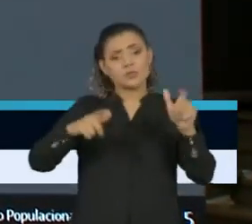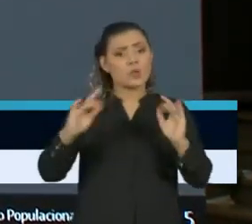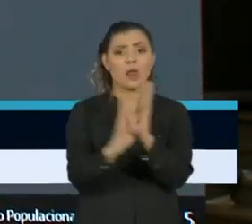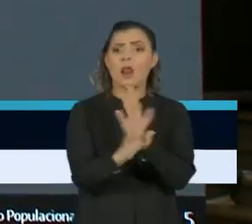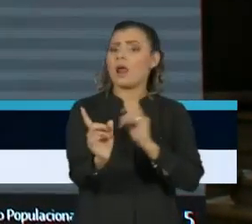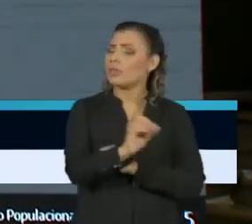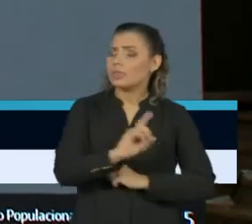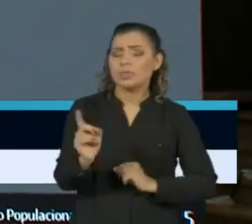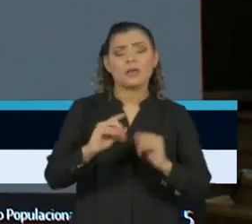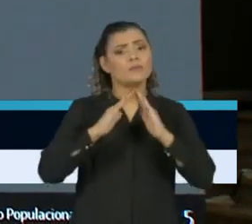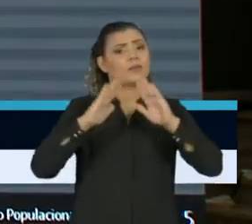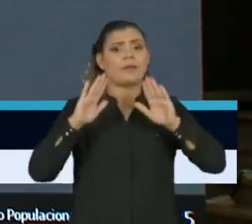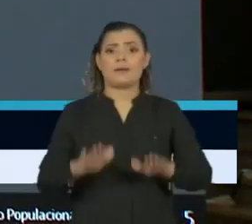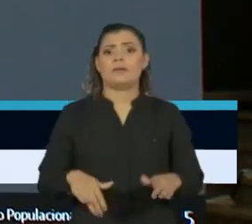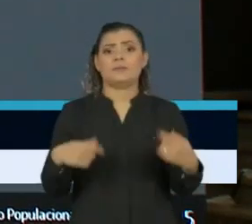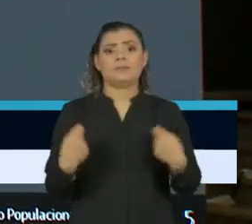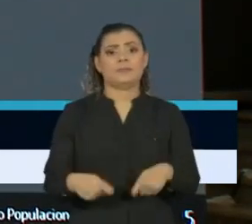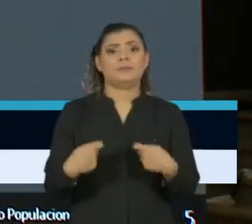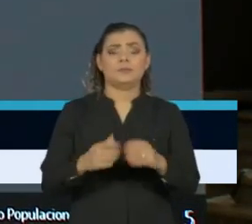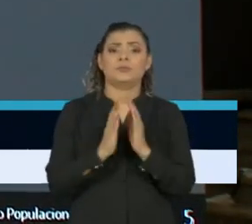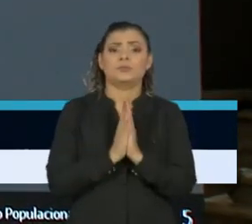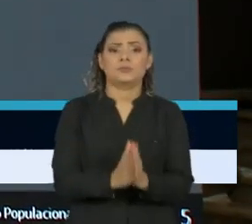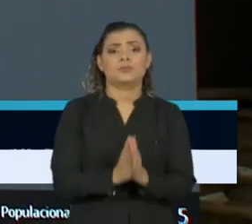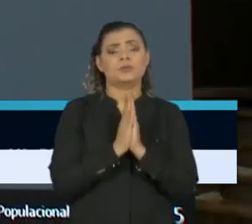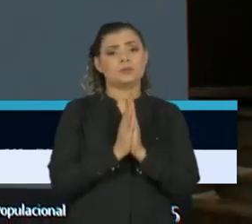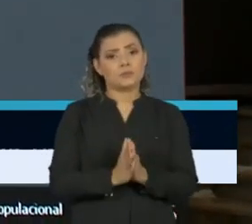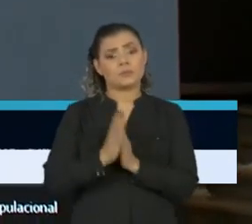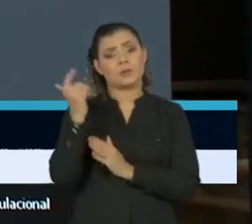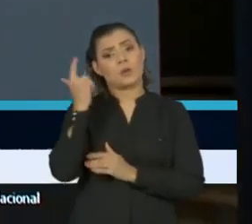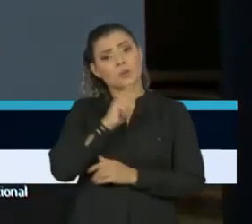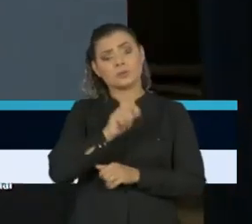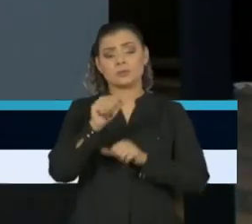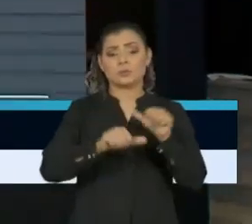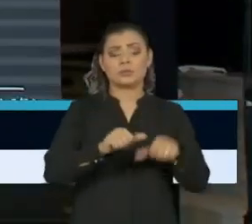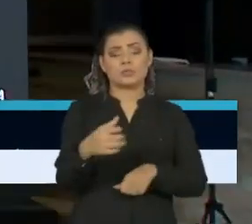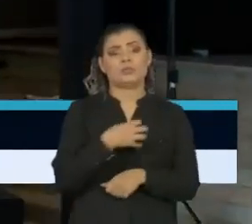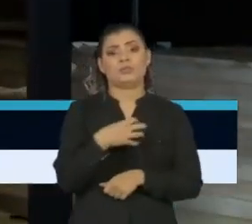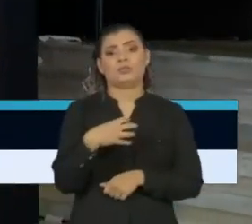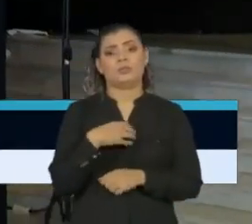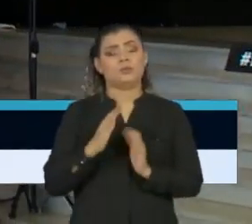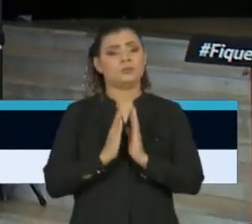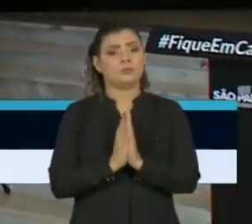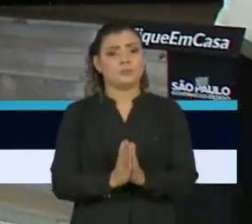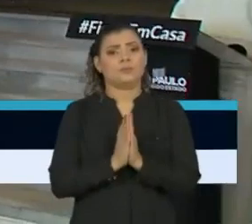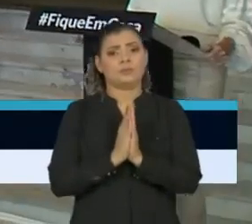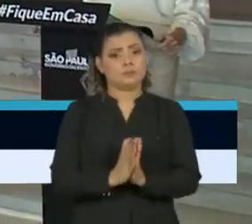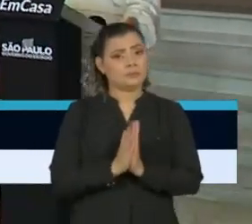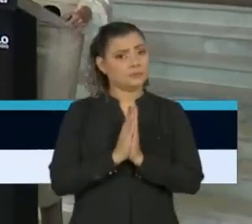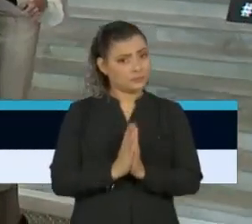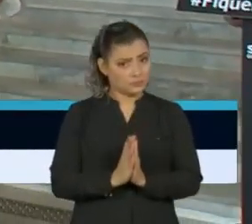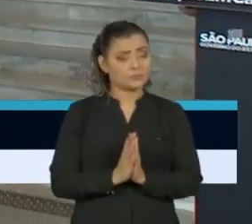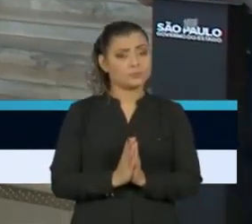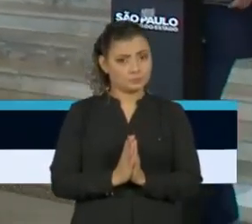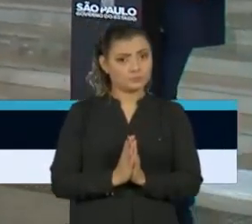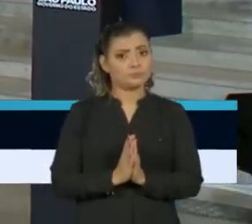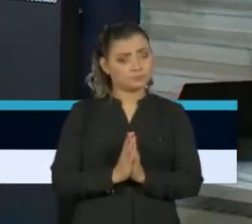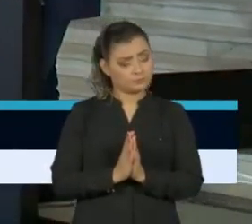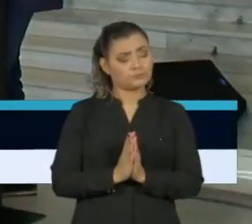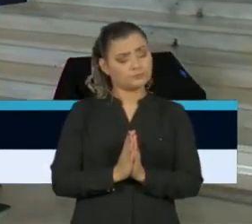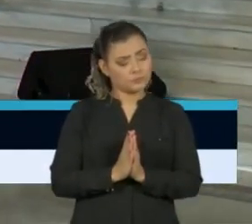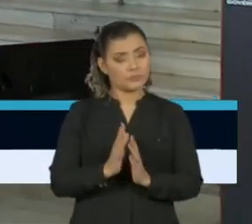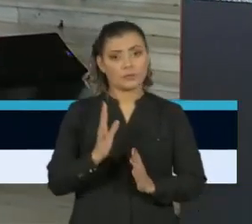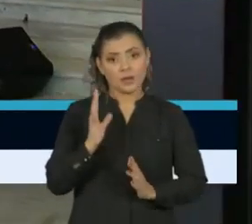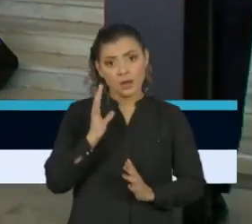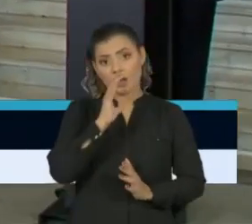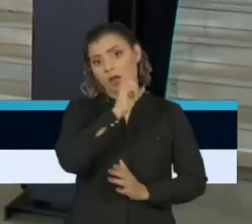estejam aderidas para que isso possa ir mudando gradativamente ou o mais rapidamente possível a